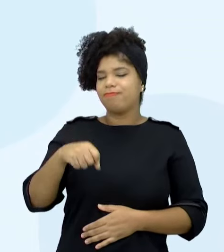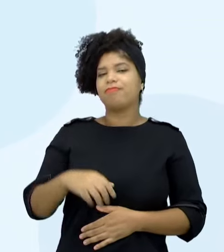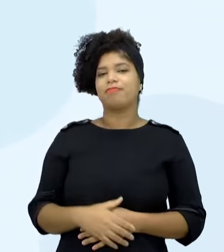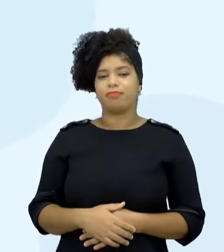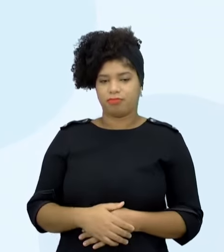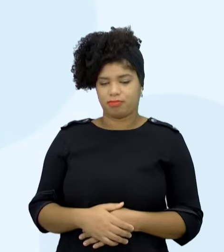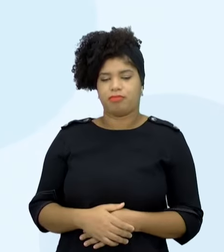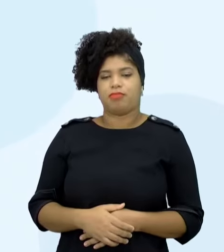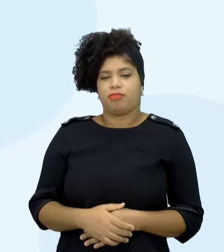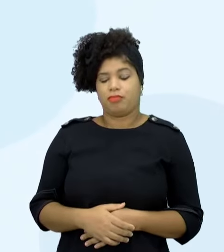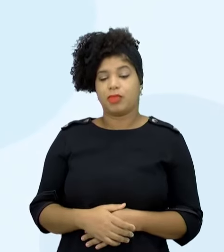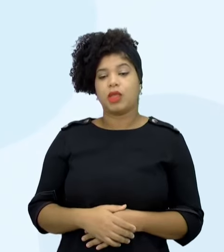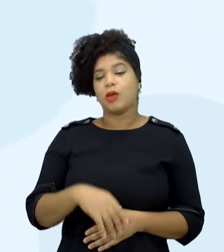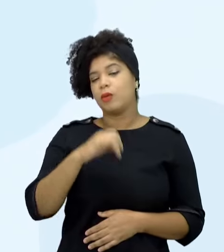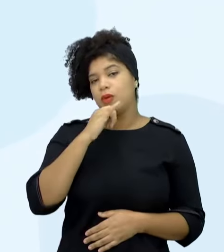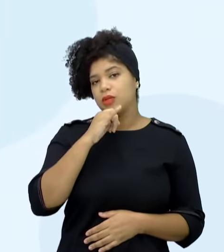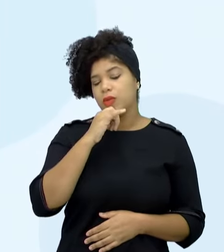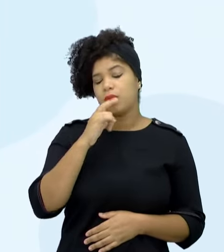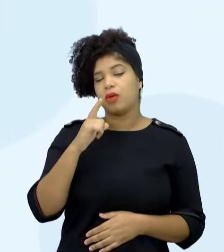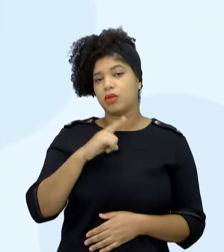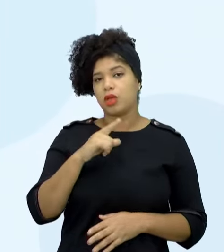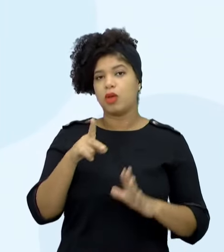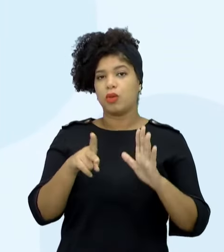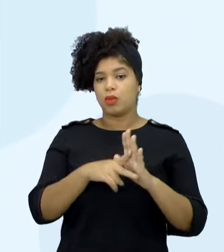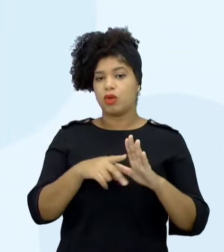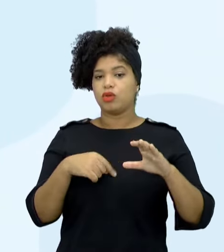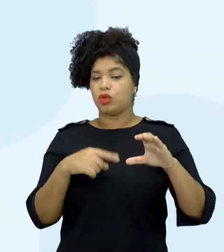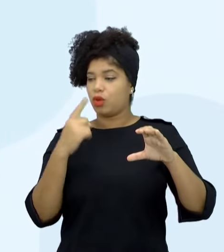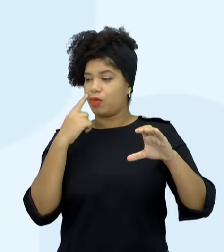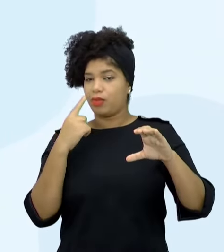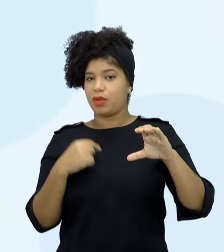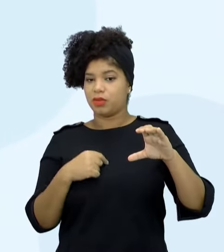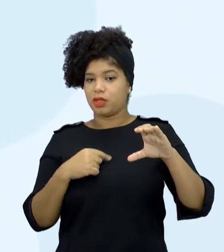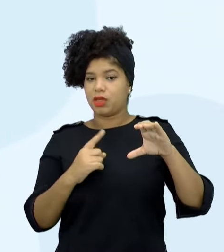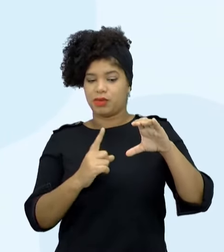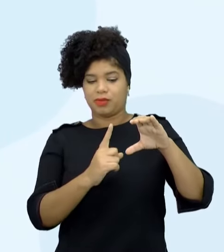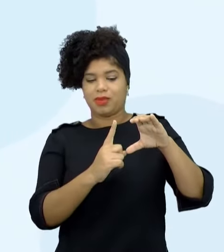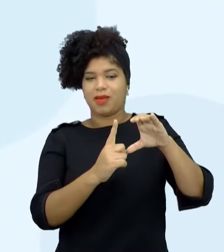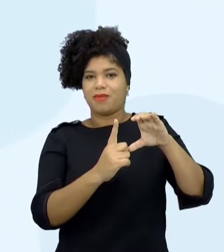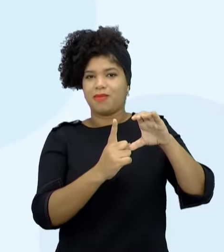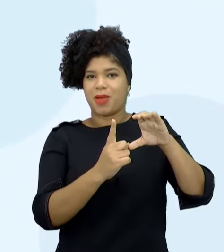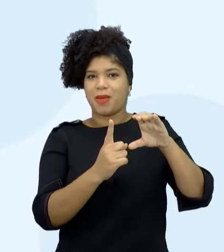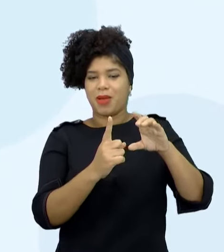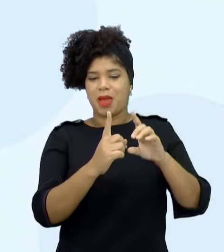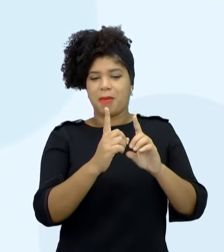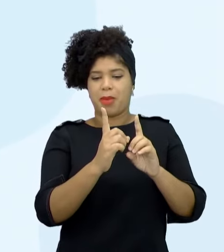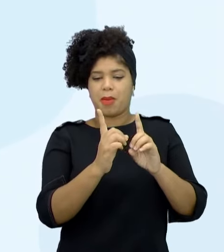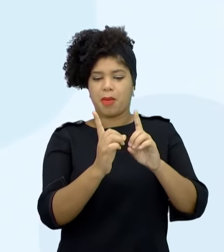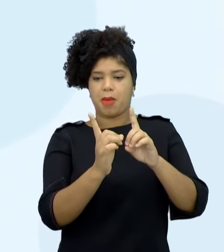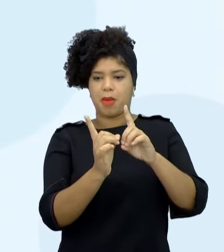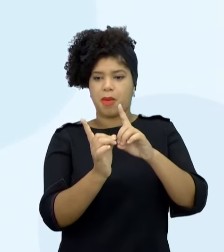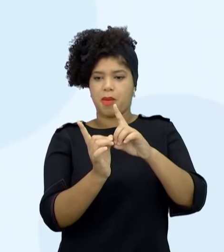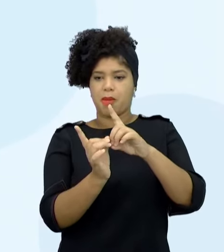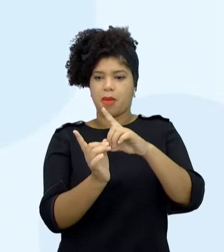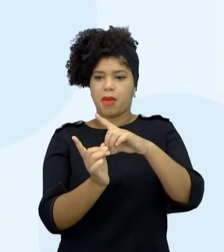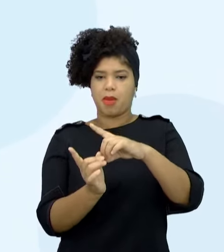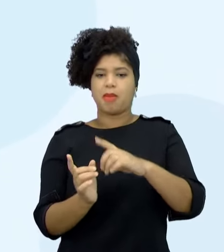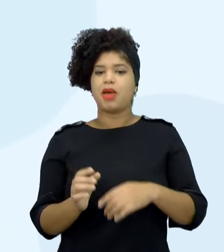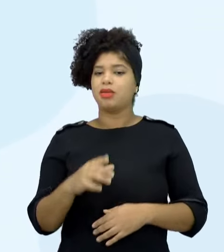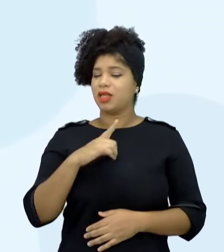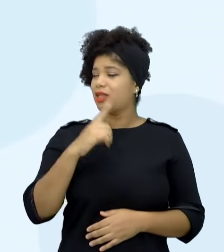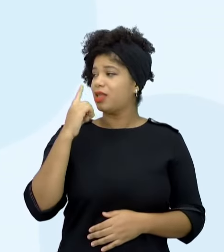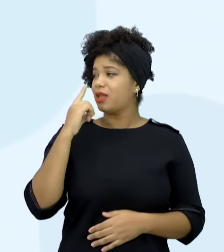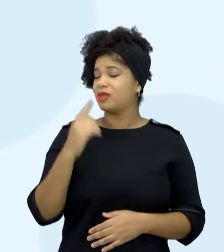eu falo tanto no atrito que acontece aqui, entre as peças que estão aqui num eixo, num sistema, que ainda a gente